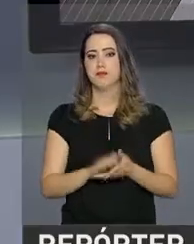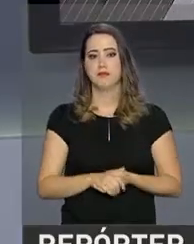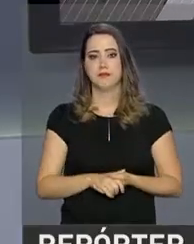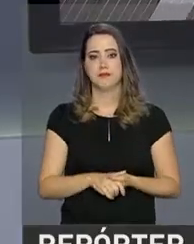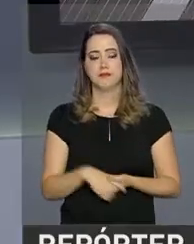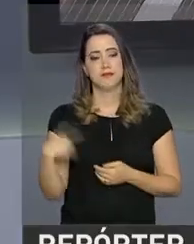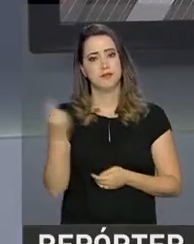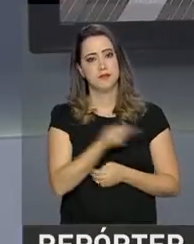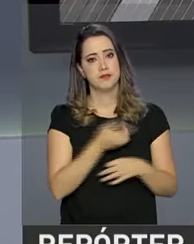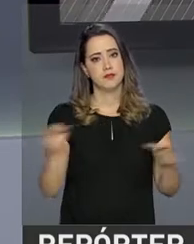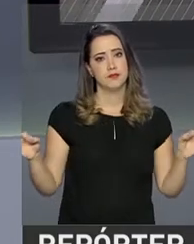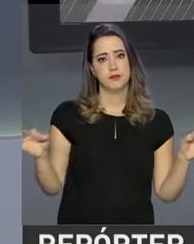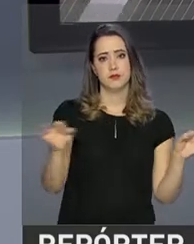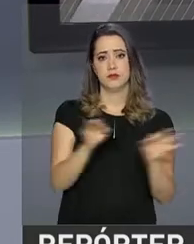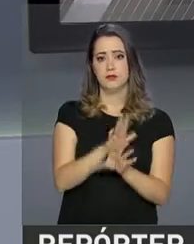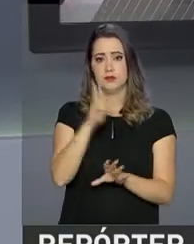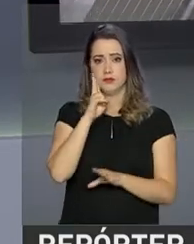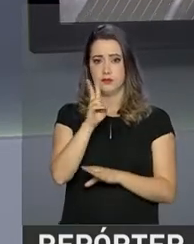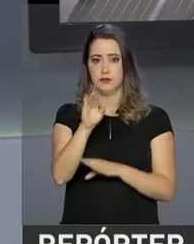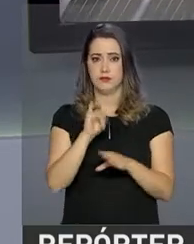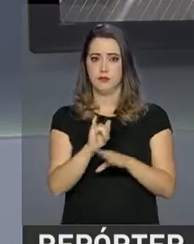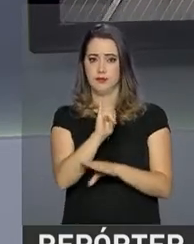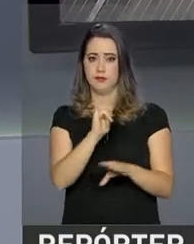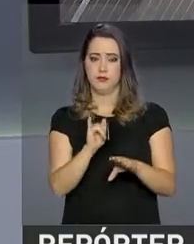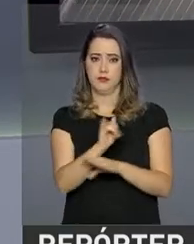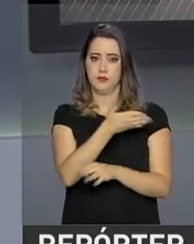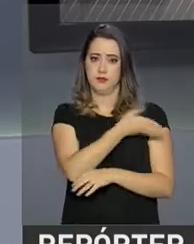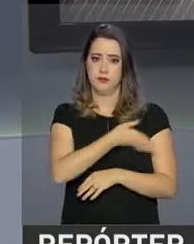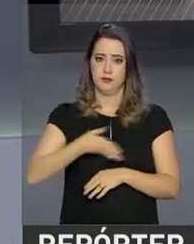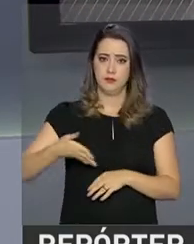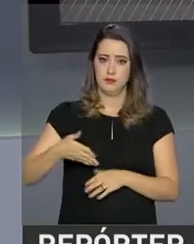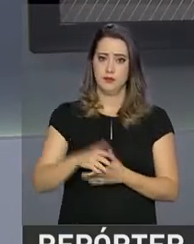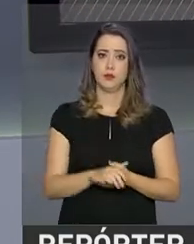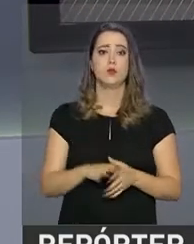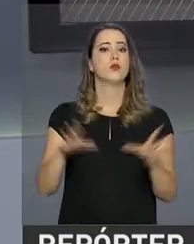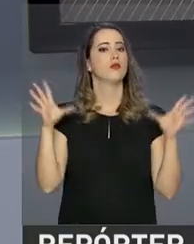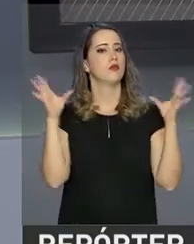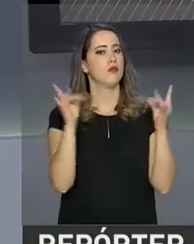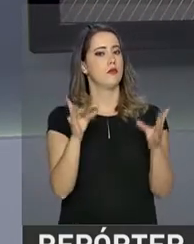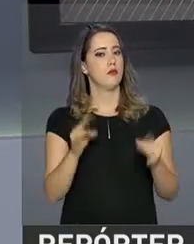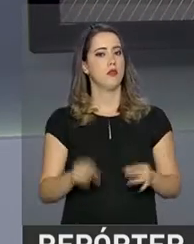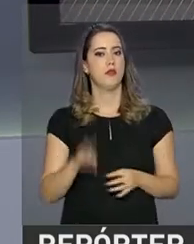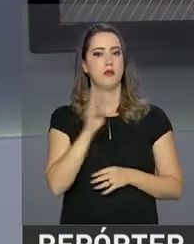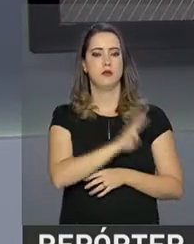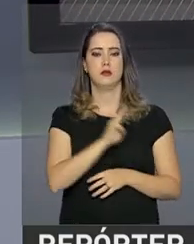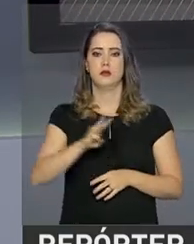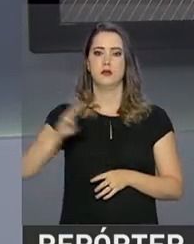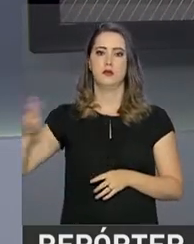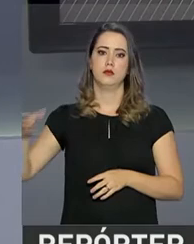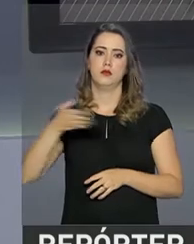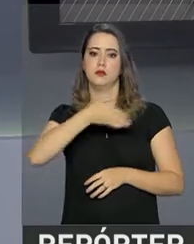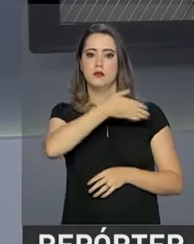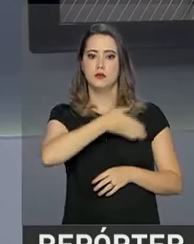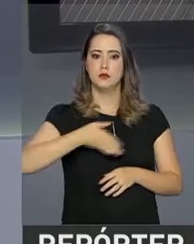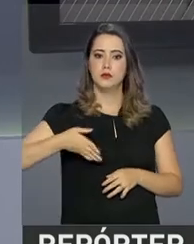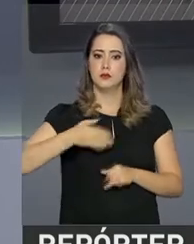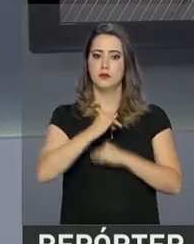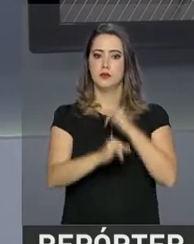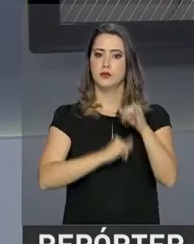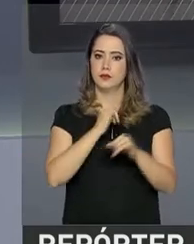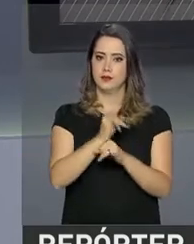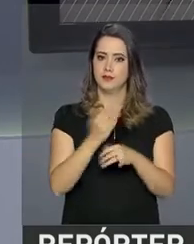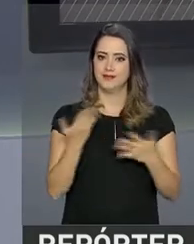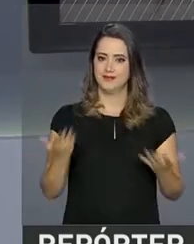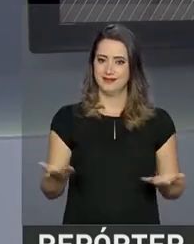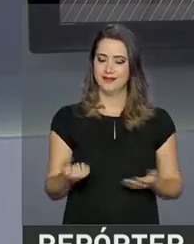nós ficamos por aqui você pode rever as reportagens no youtube e toda a nossa programação também está na página da nbr